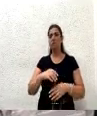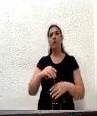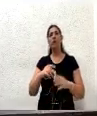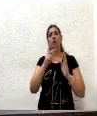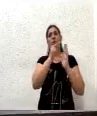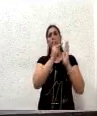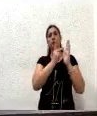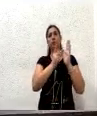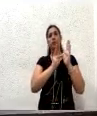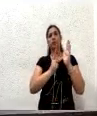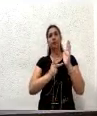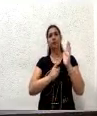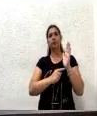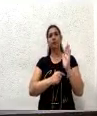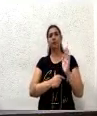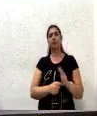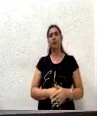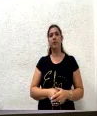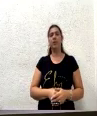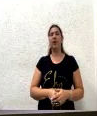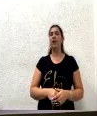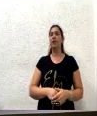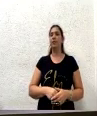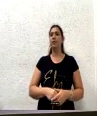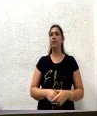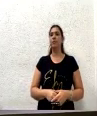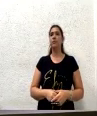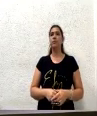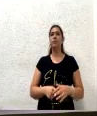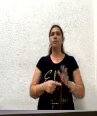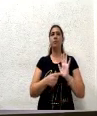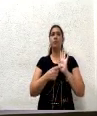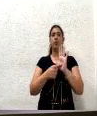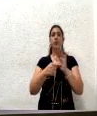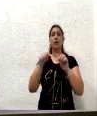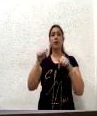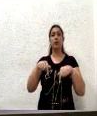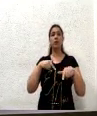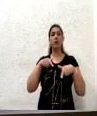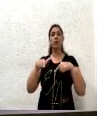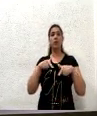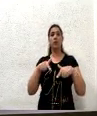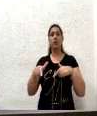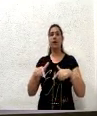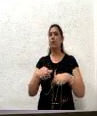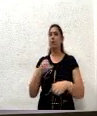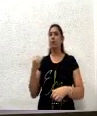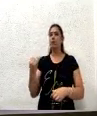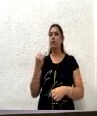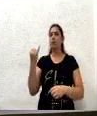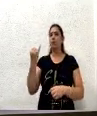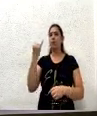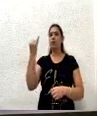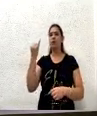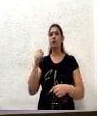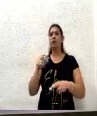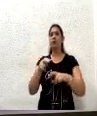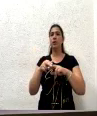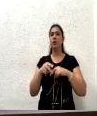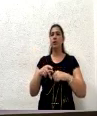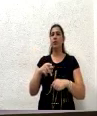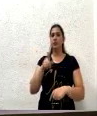projeto, mais um trabalho dessa casa, agora dessa vez através do presidente,